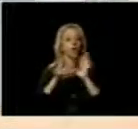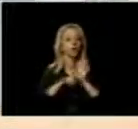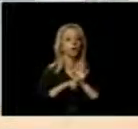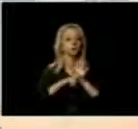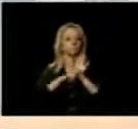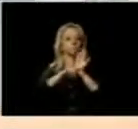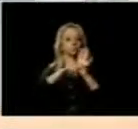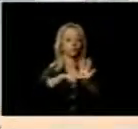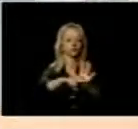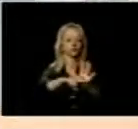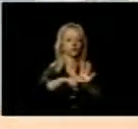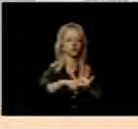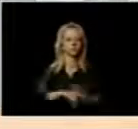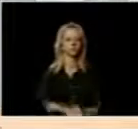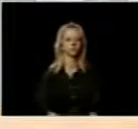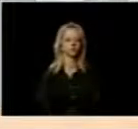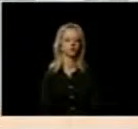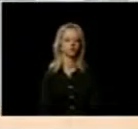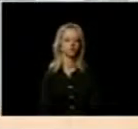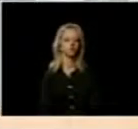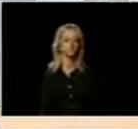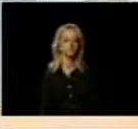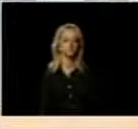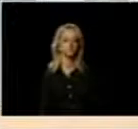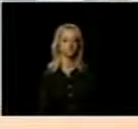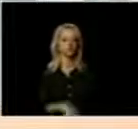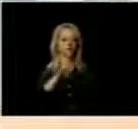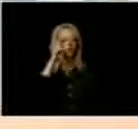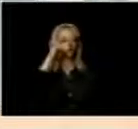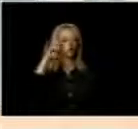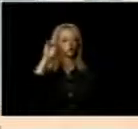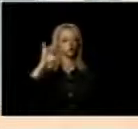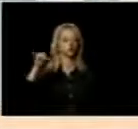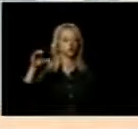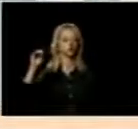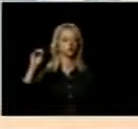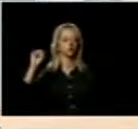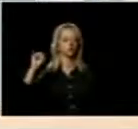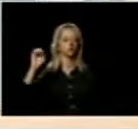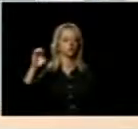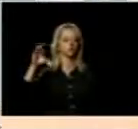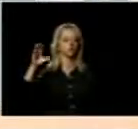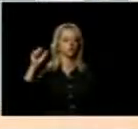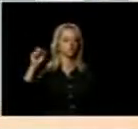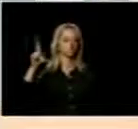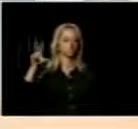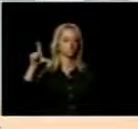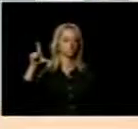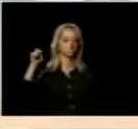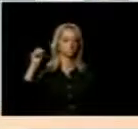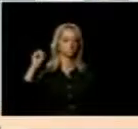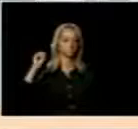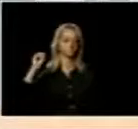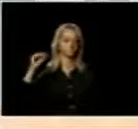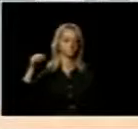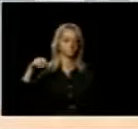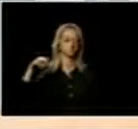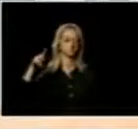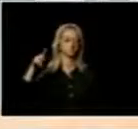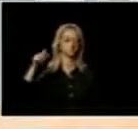o senhor José Carlos Sampaio, que tem o entendimento, como disse o nosso assessor jurídico, o